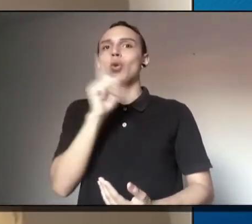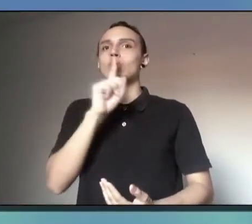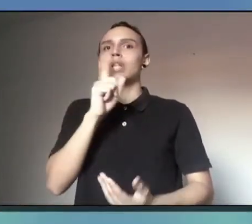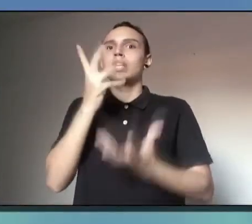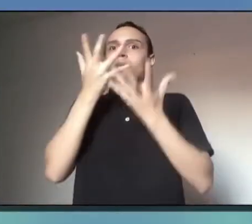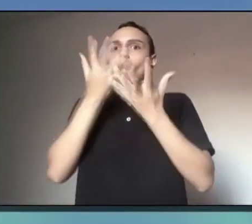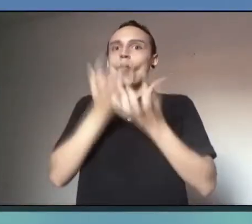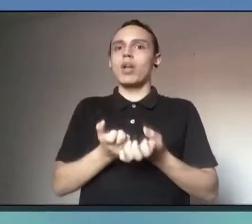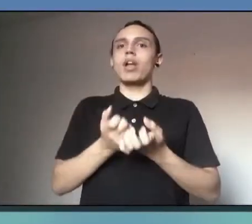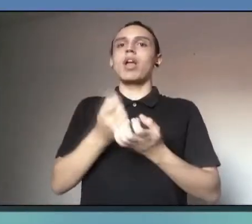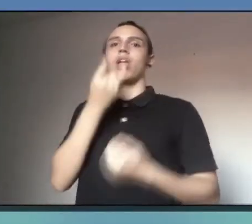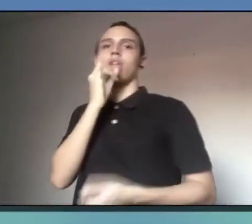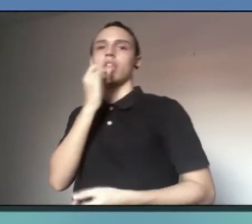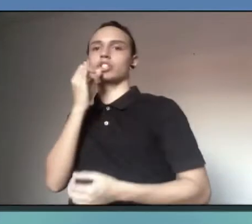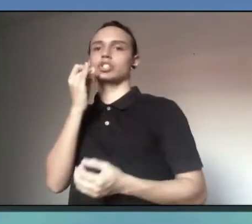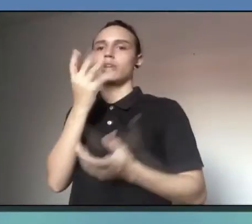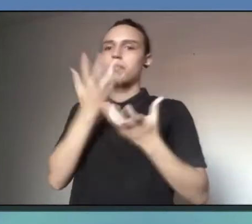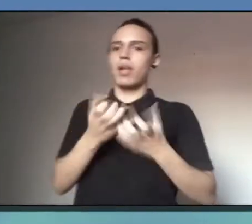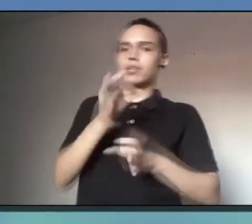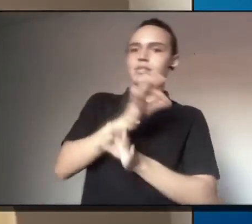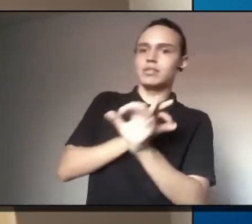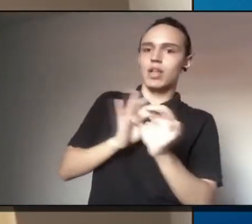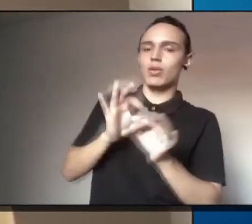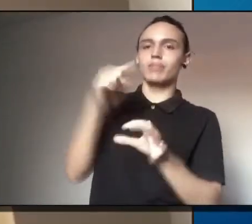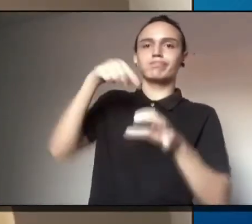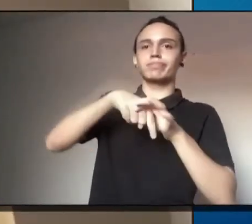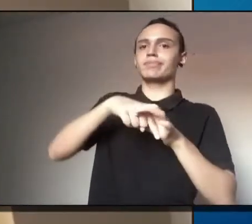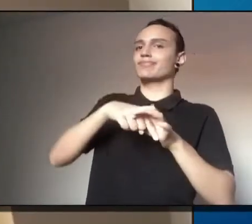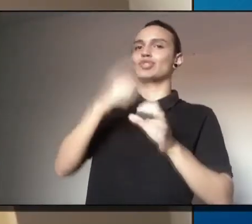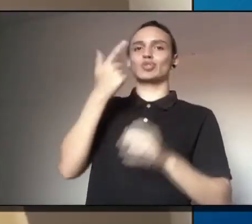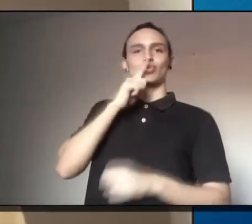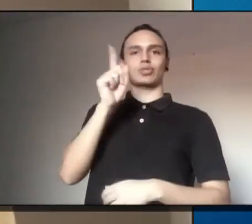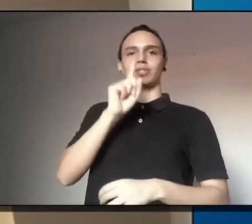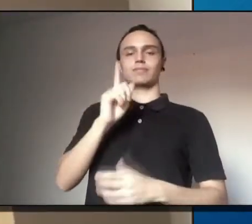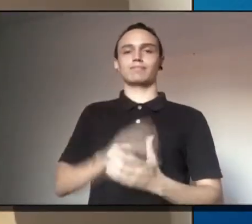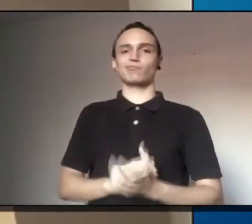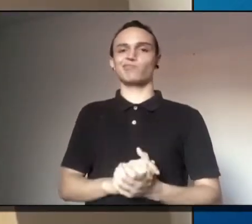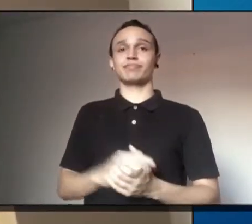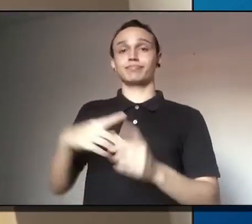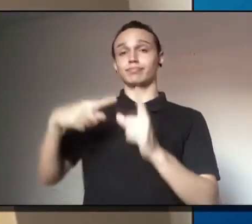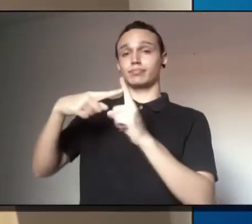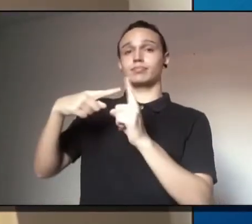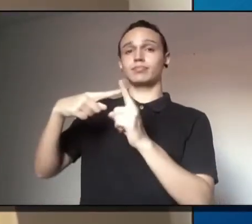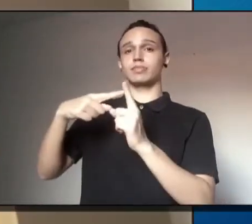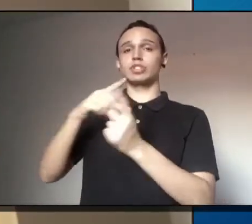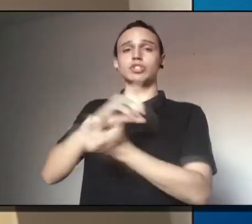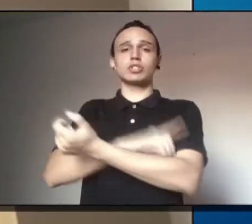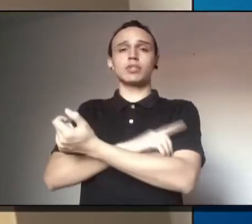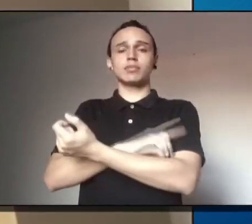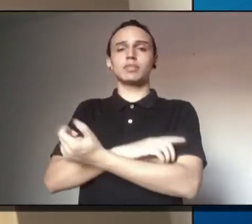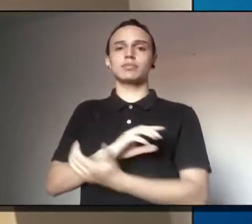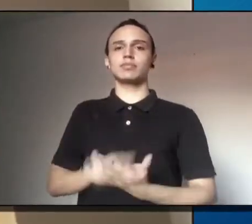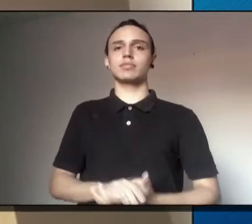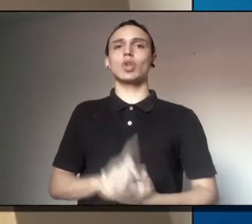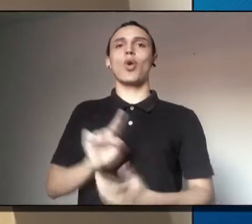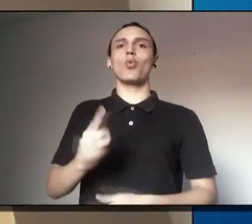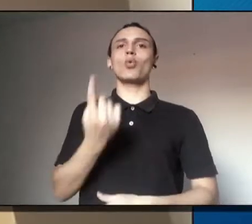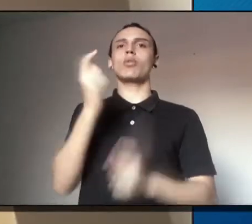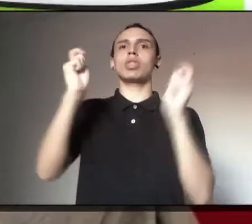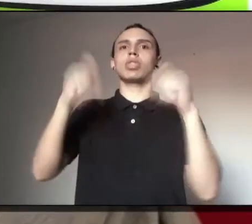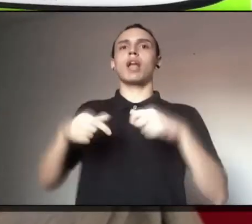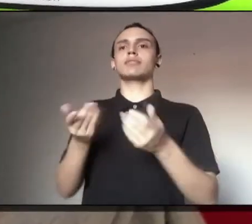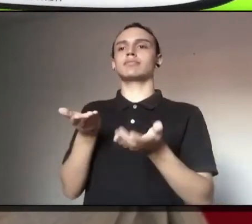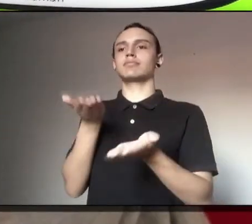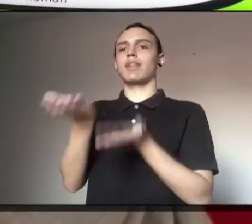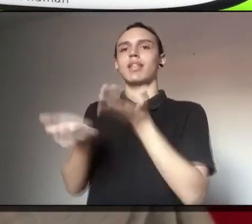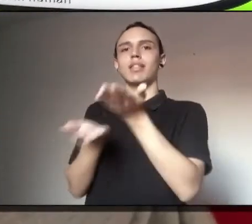a glicose do sangue para dentro da célula. No diabetes tipo 1, o único tratamento, e o tratamento